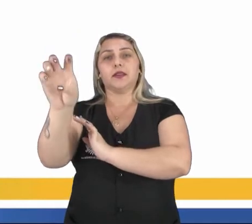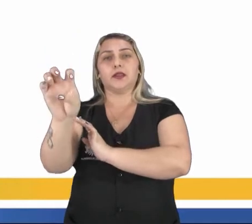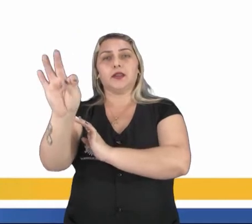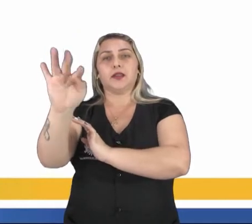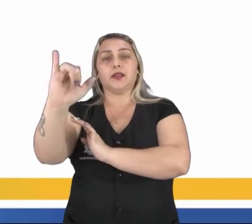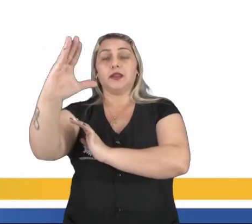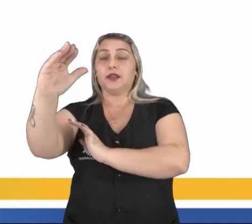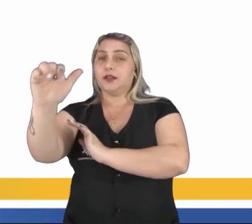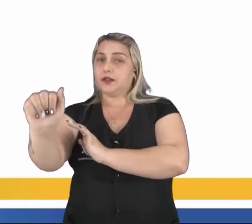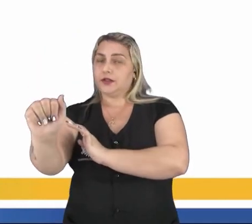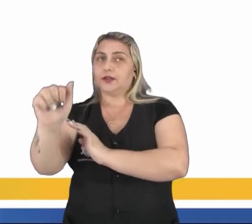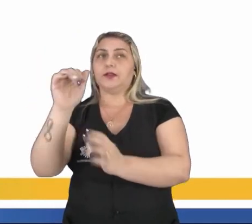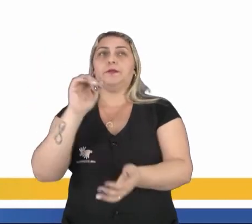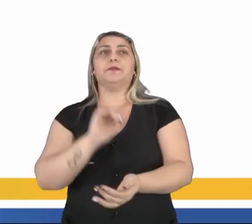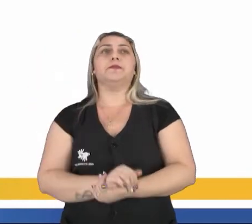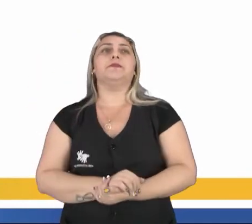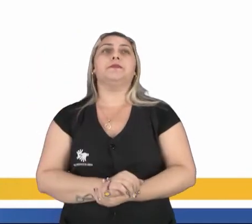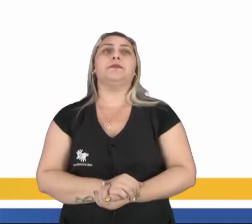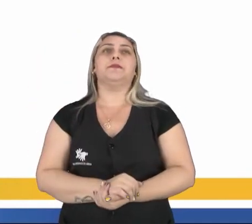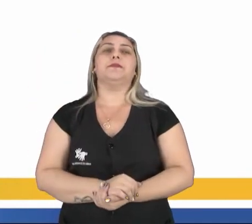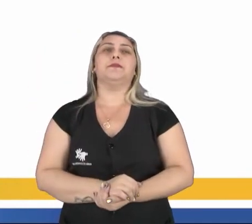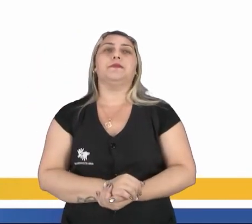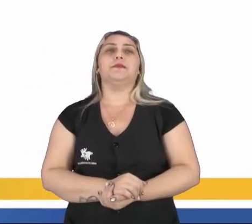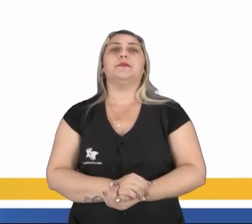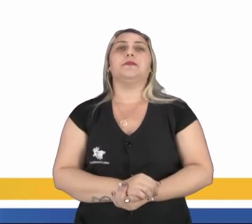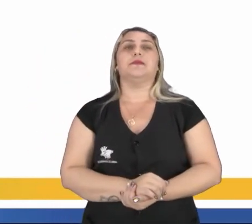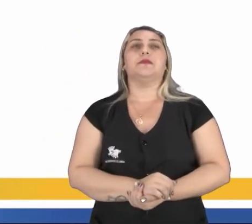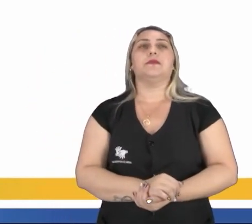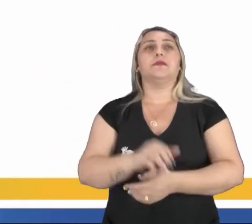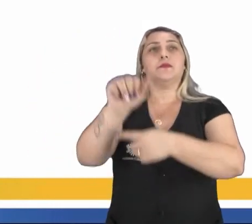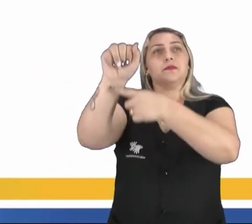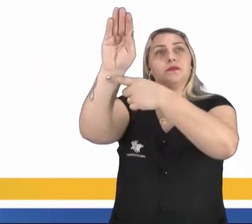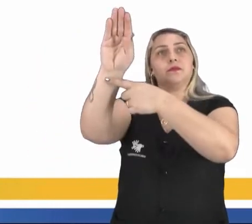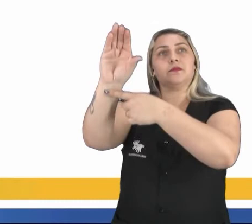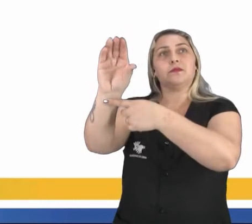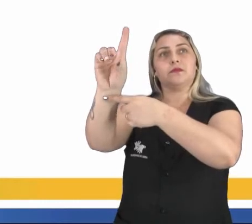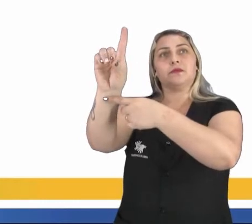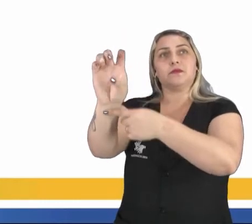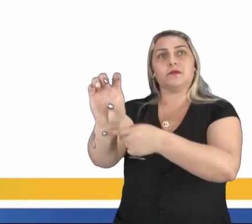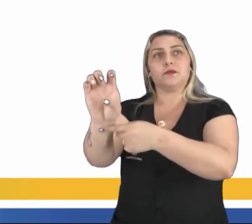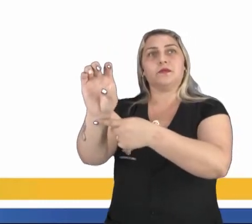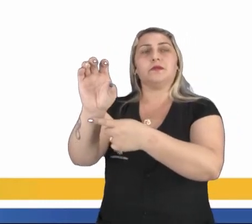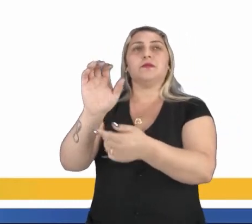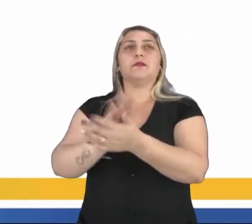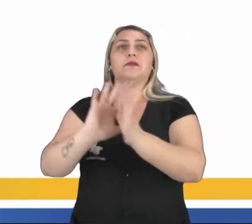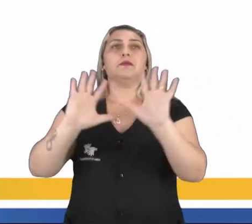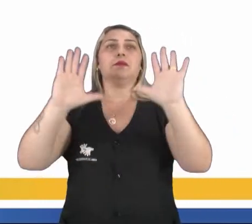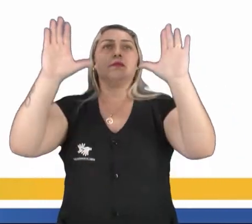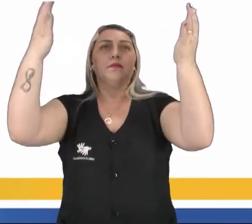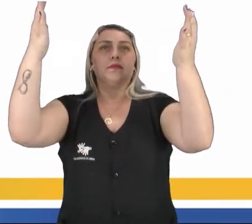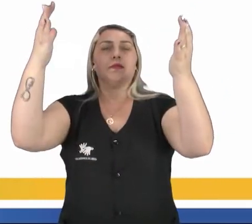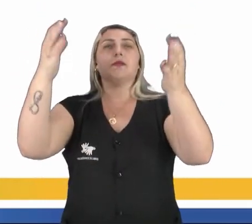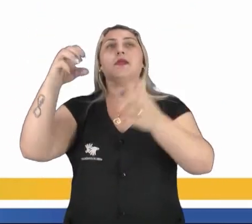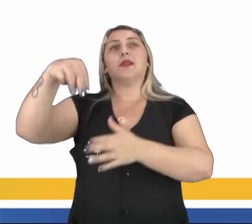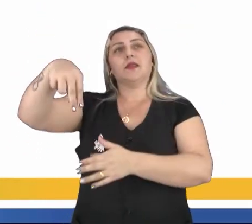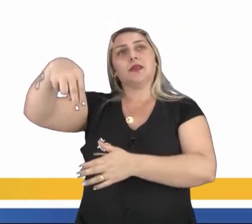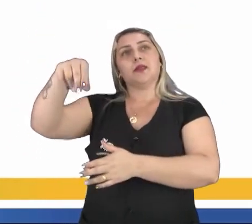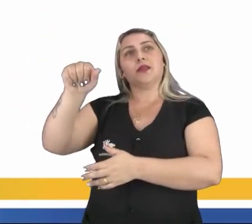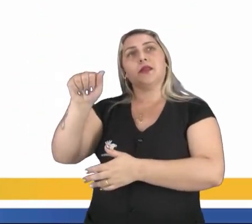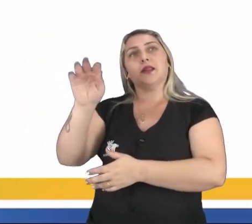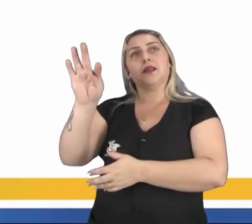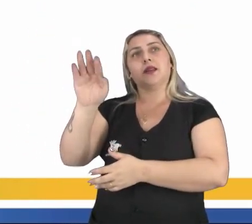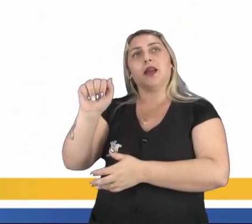é uma frase coordenada assindética, né? E aí? Na festa da Natália comemos,